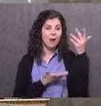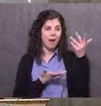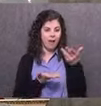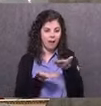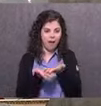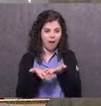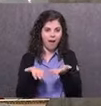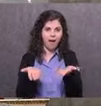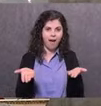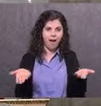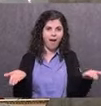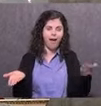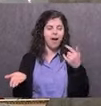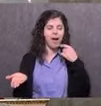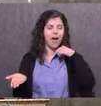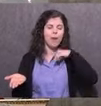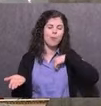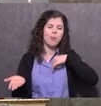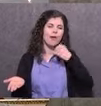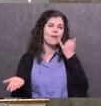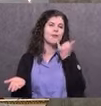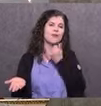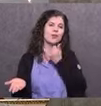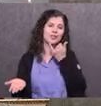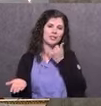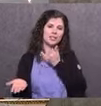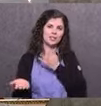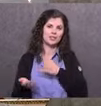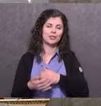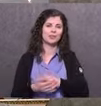Convidados para a ceia do Senhor.